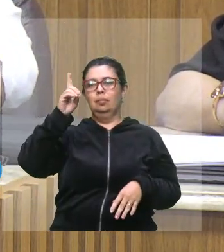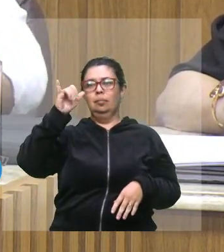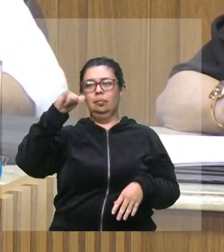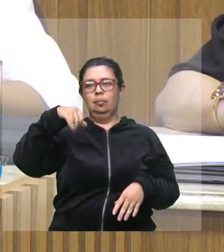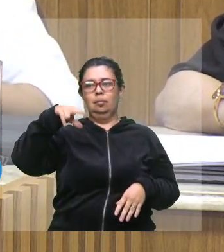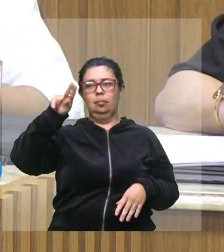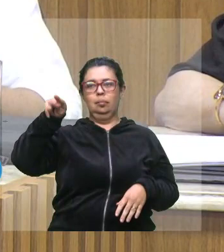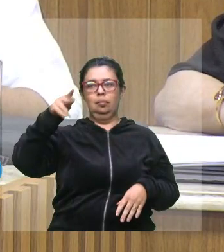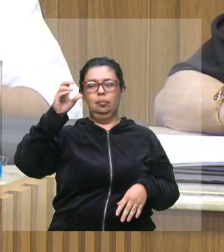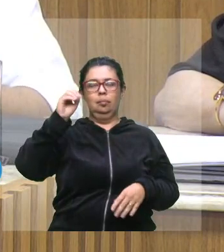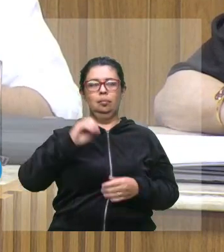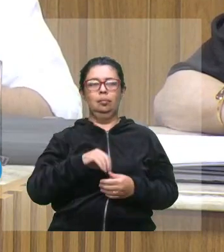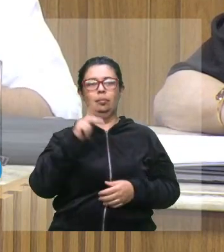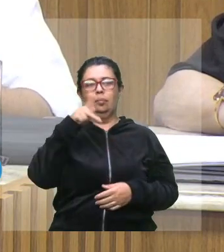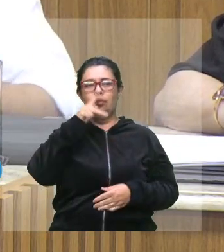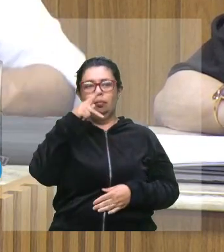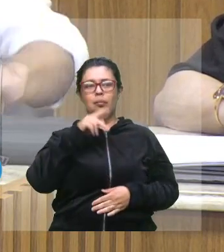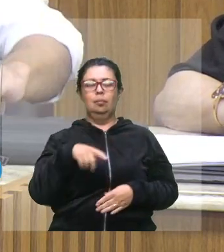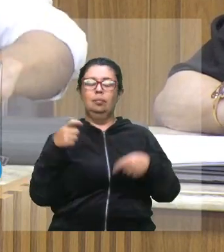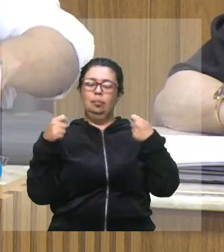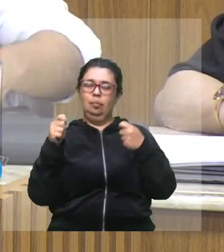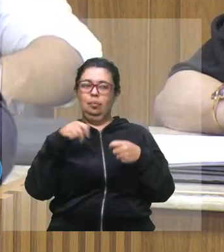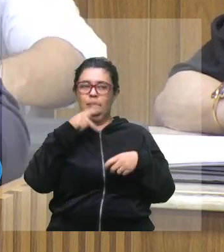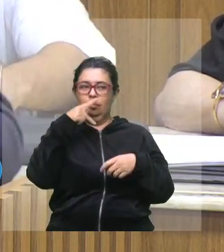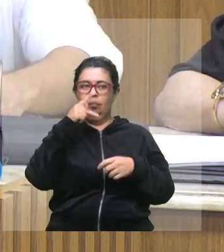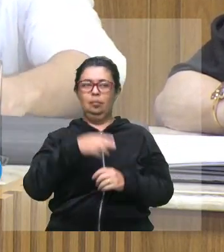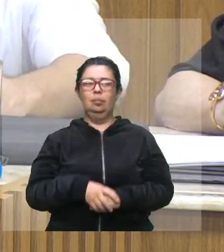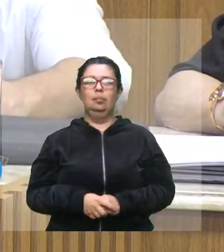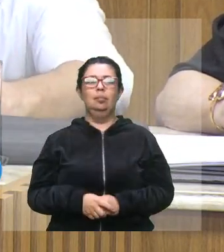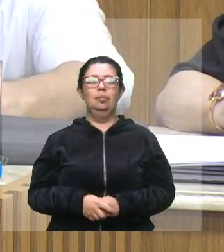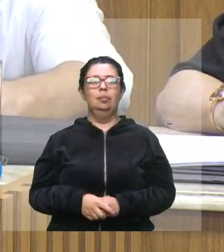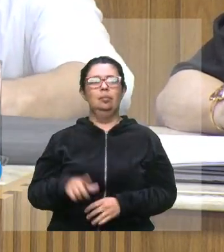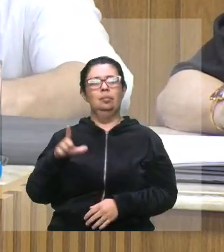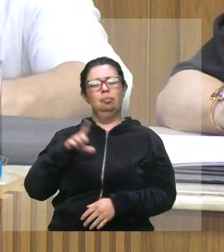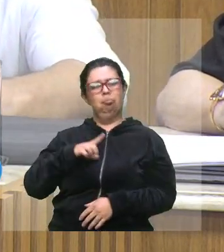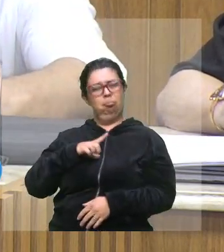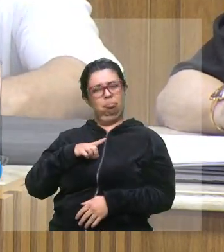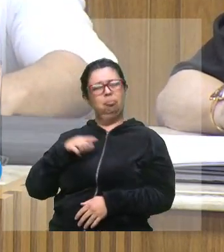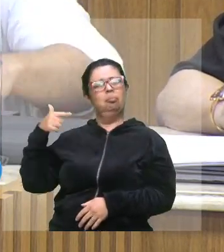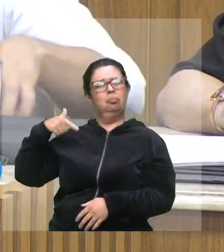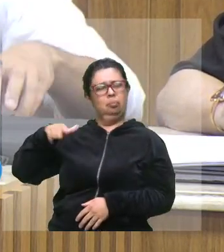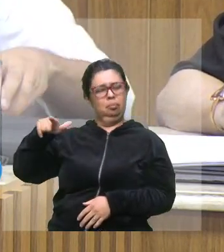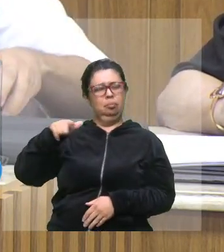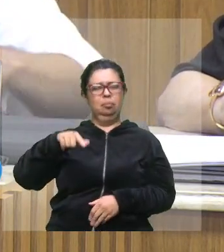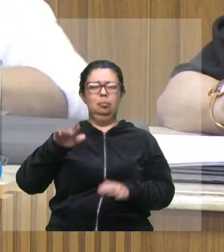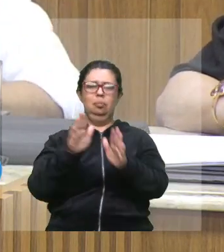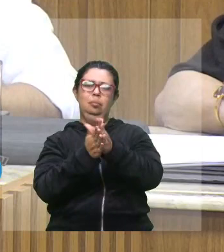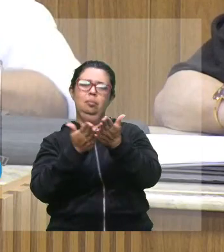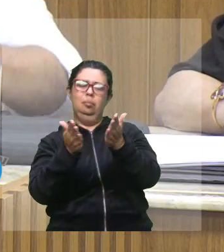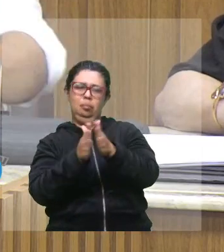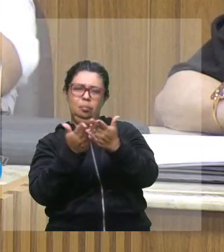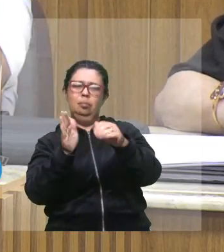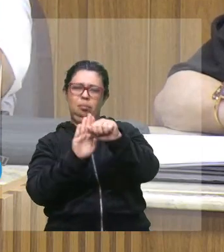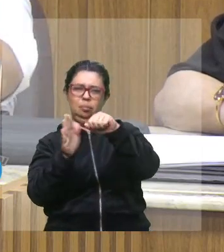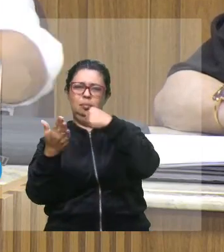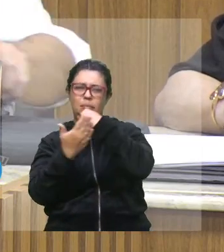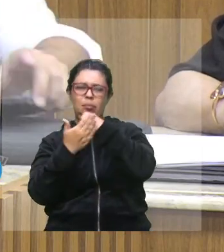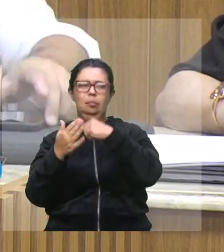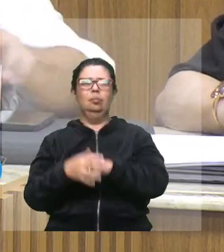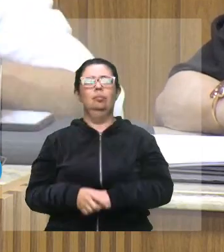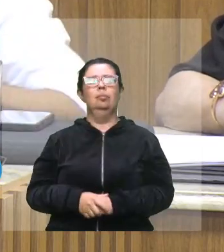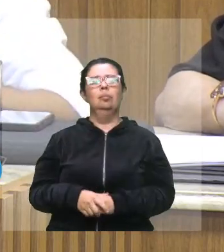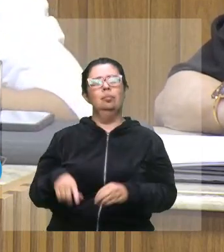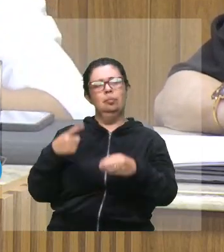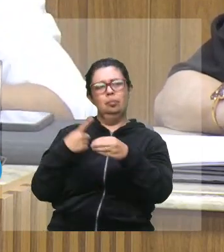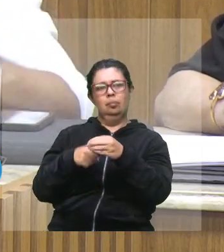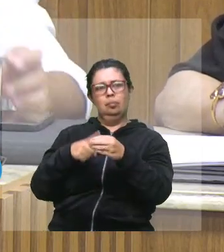de complementar. Né? Eu tenho andado muito à periferia, tenho andado muito na nossa cidade, e até